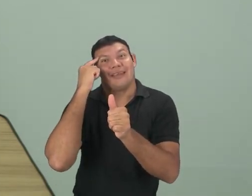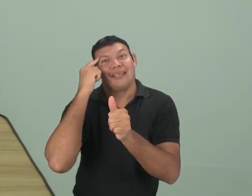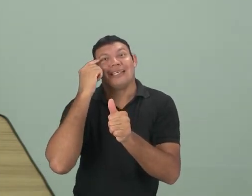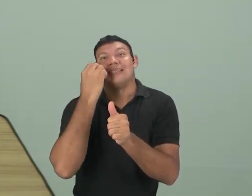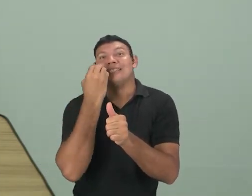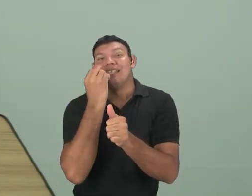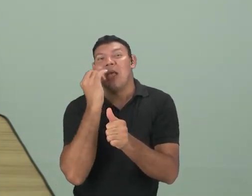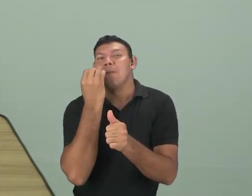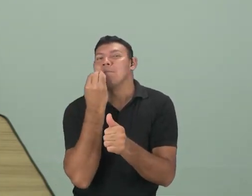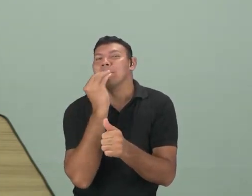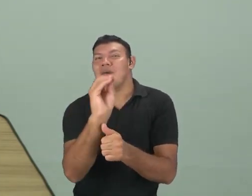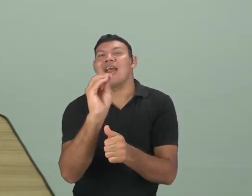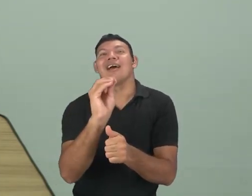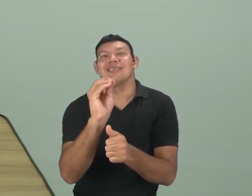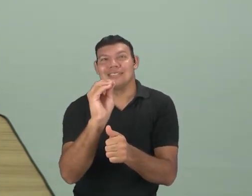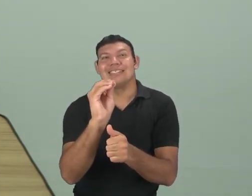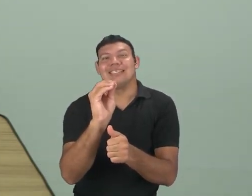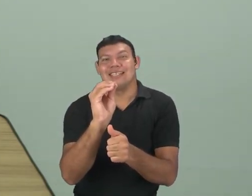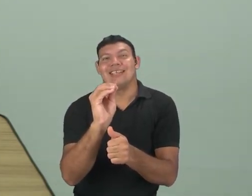podia ser uma princesa